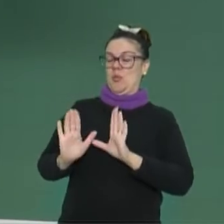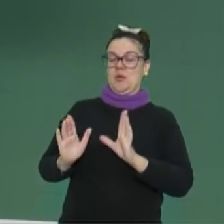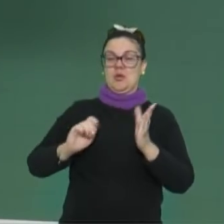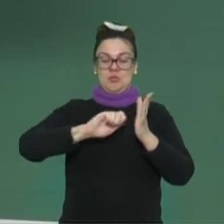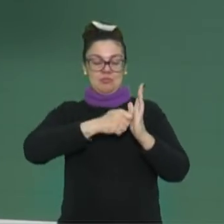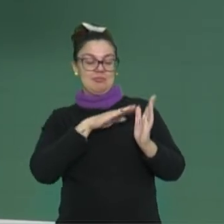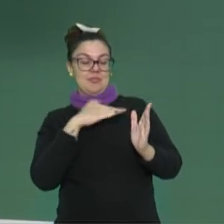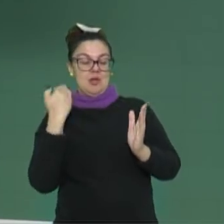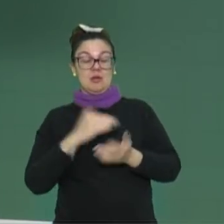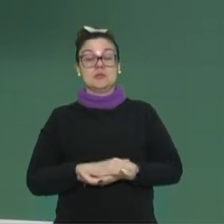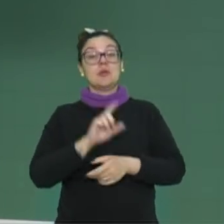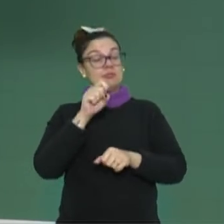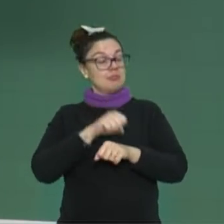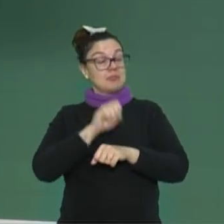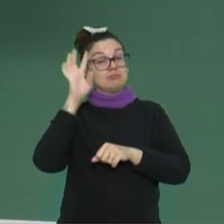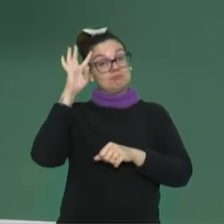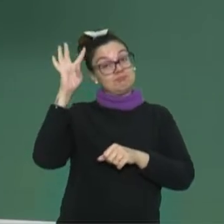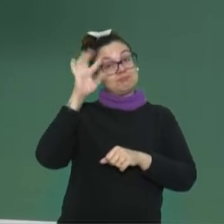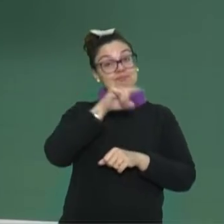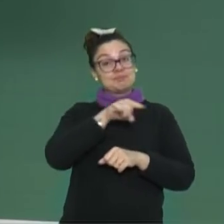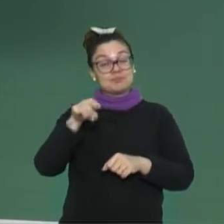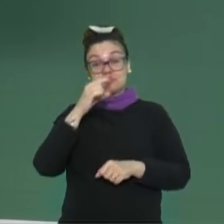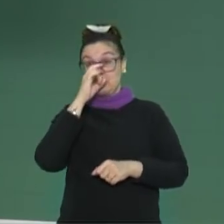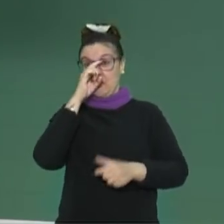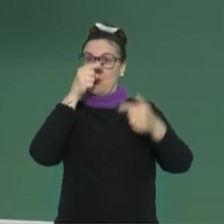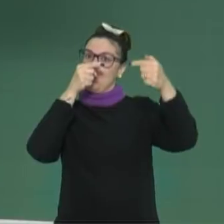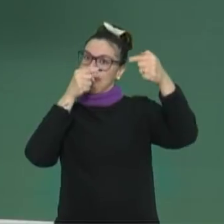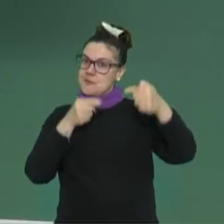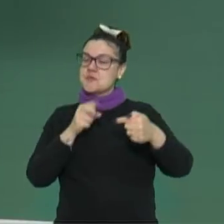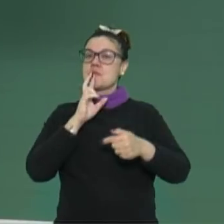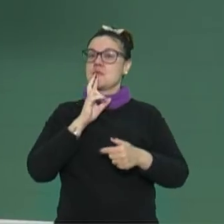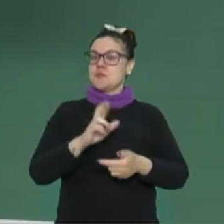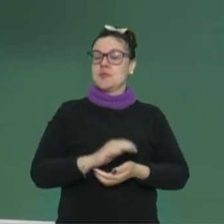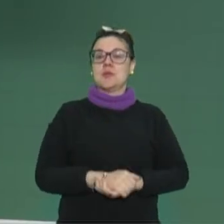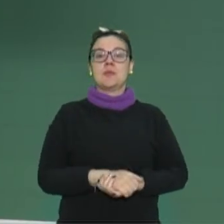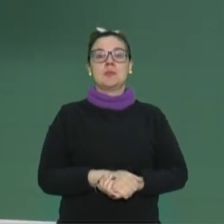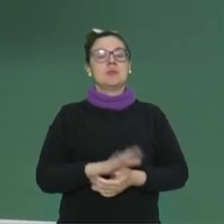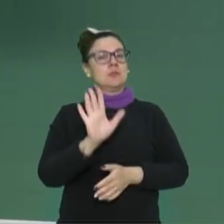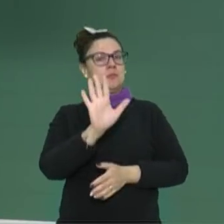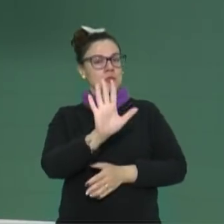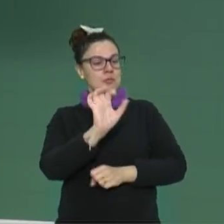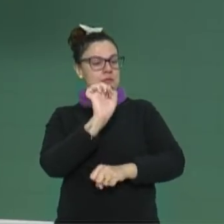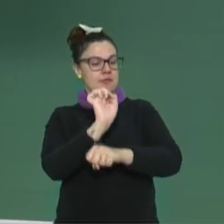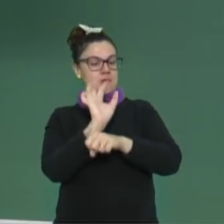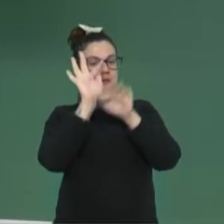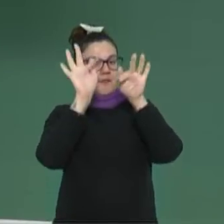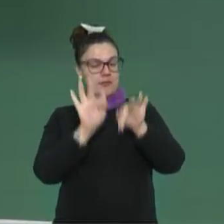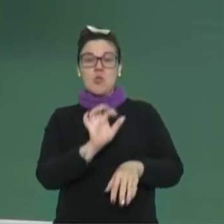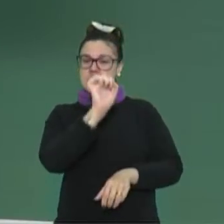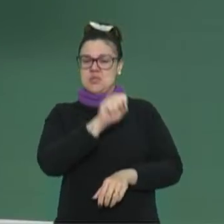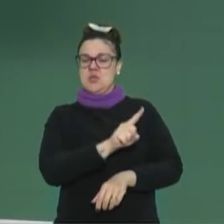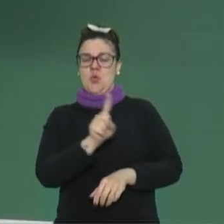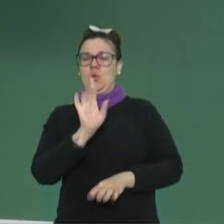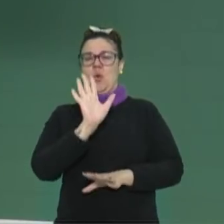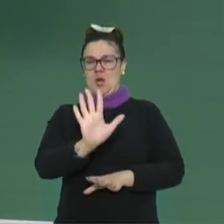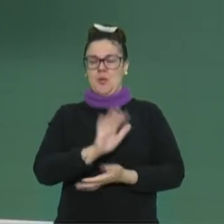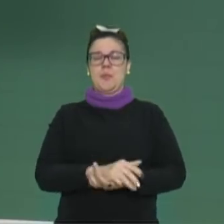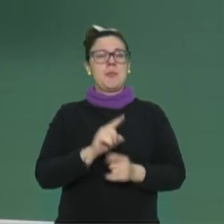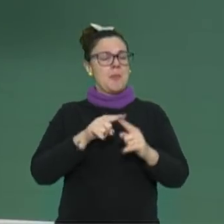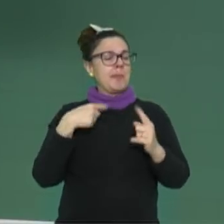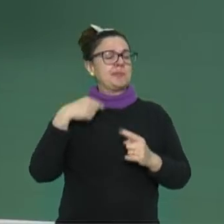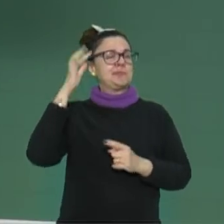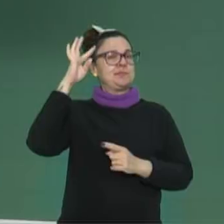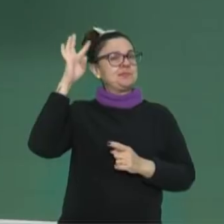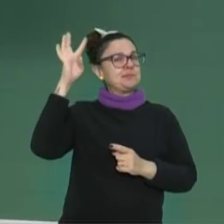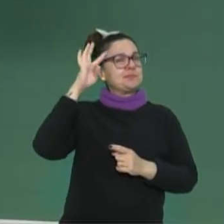para pensar um pouquinho aí se isso não é um desafio a ser respondido, né? Não precisa encerrar a resposta, dizer que sim ou que não agora, mas para e